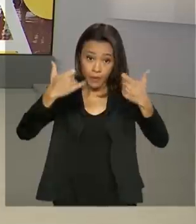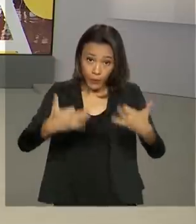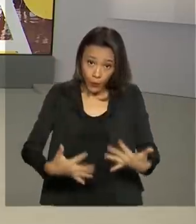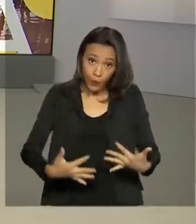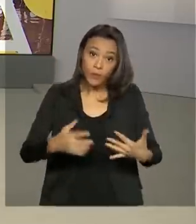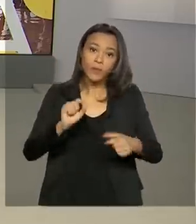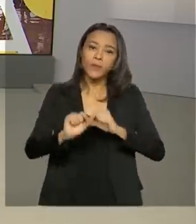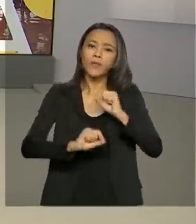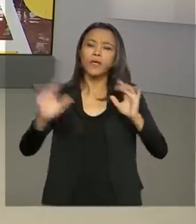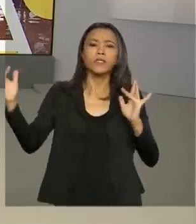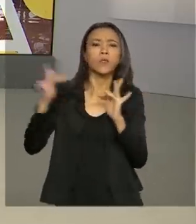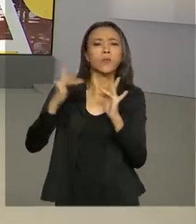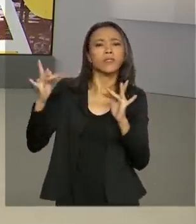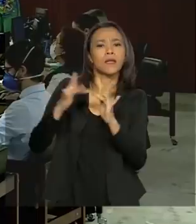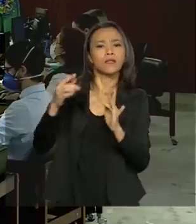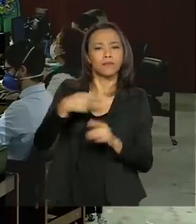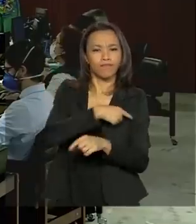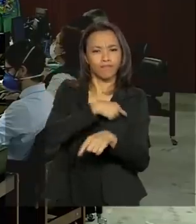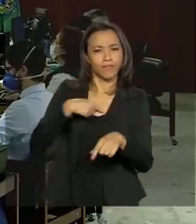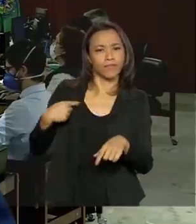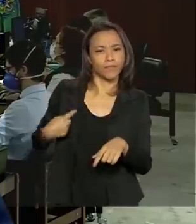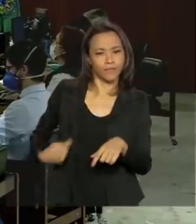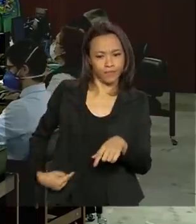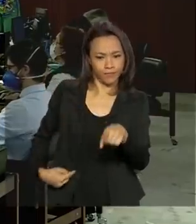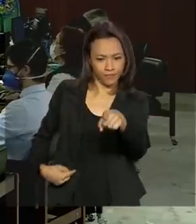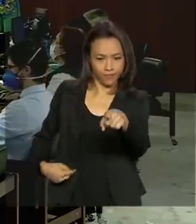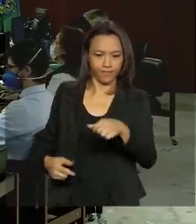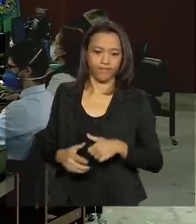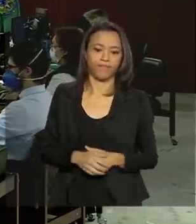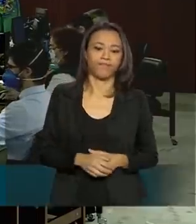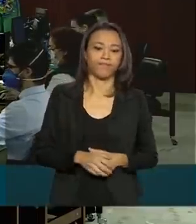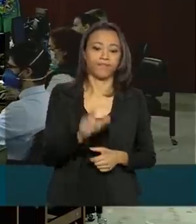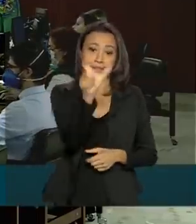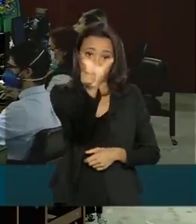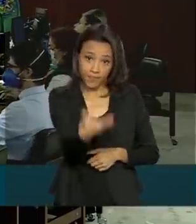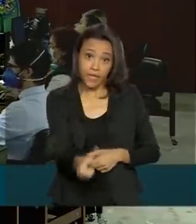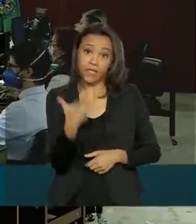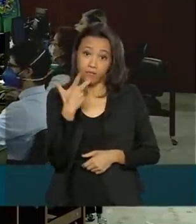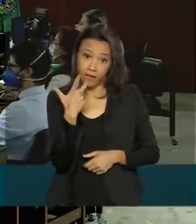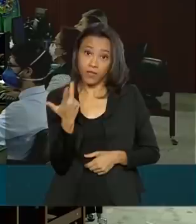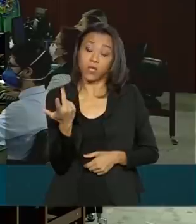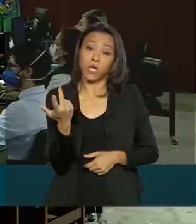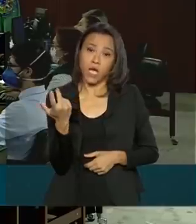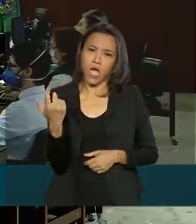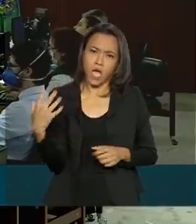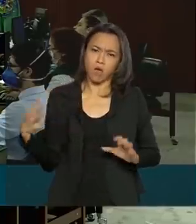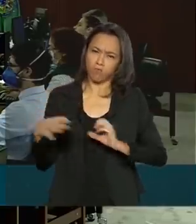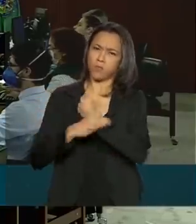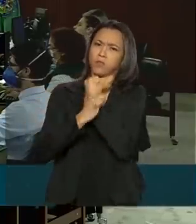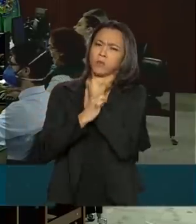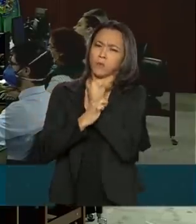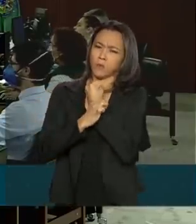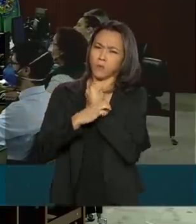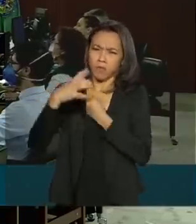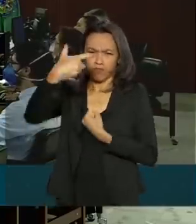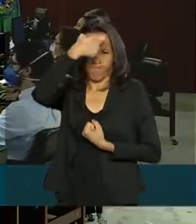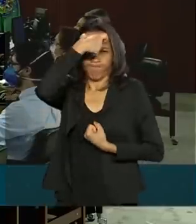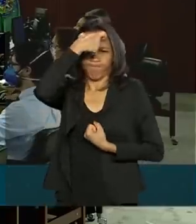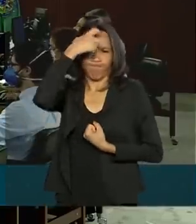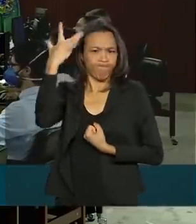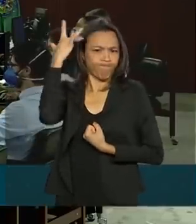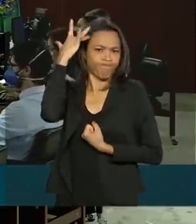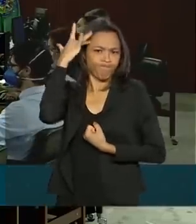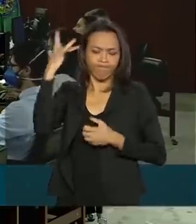relação do brasil com a china o que são relações muitos olhos assim para mim dizendo relações maduras